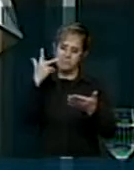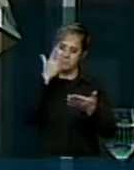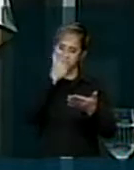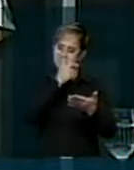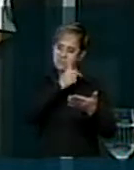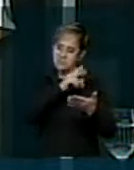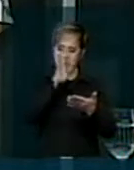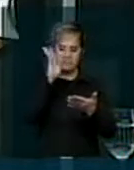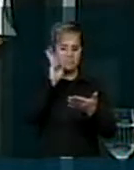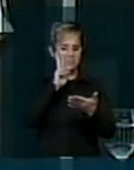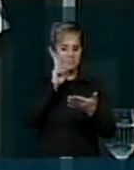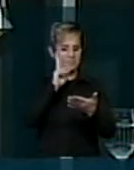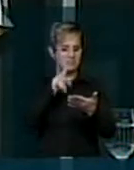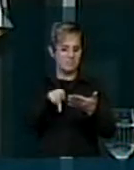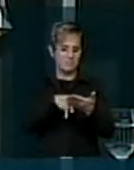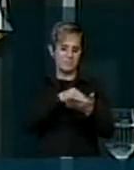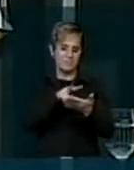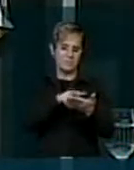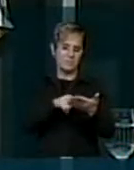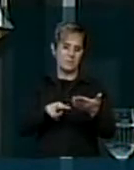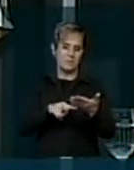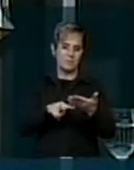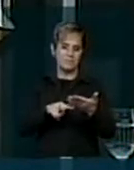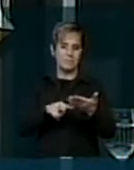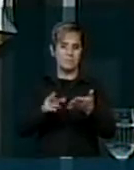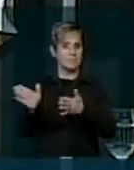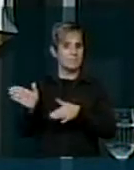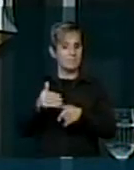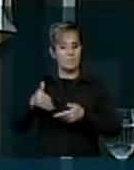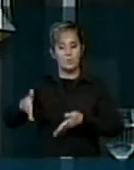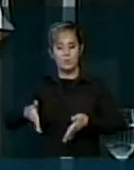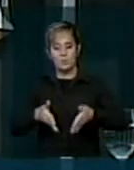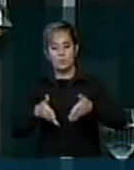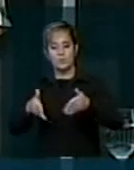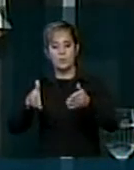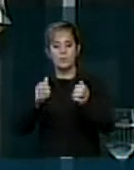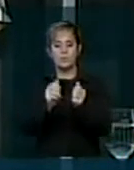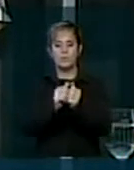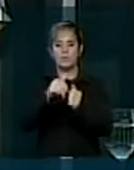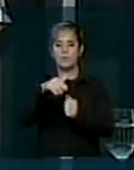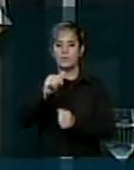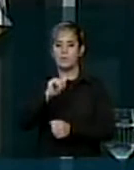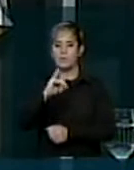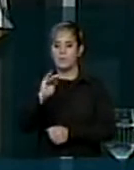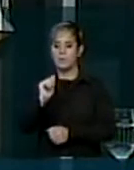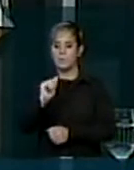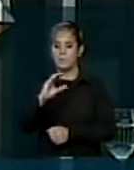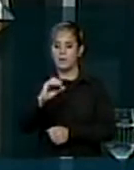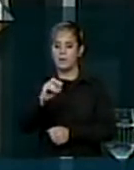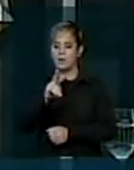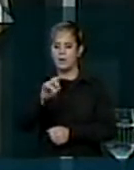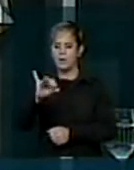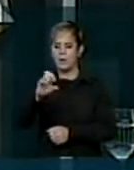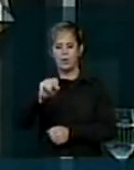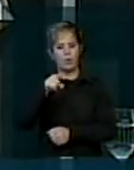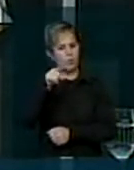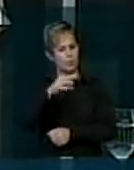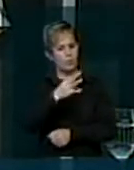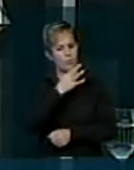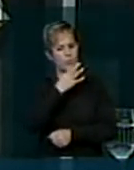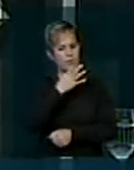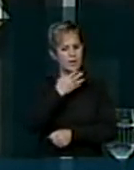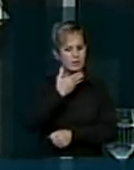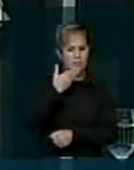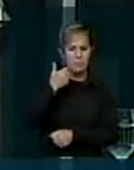memorável da poesia, que ele diz: no caminho com Mayakovs, tu sabes, conhece melhor do